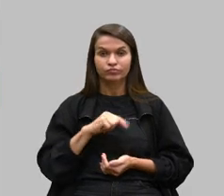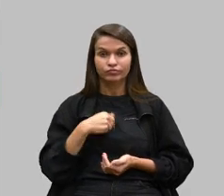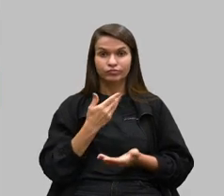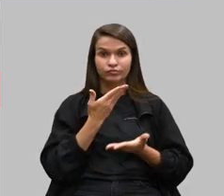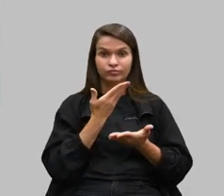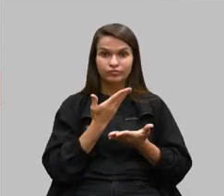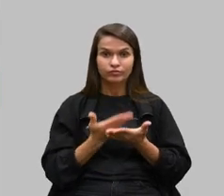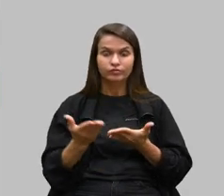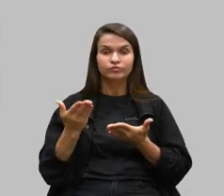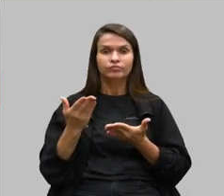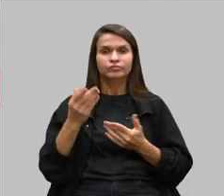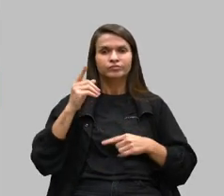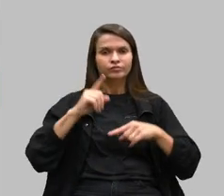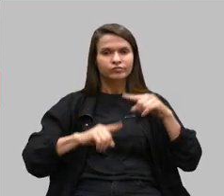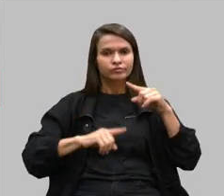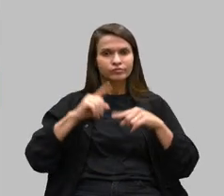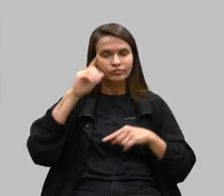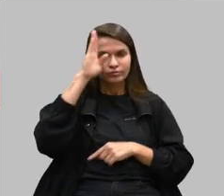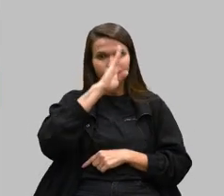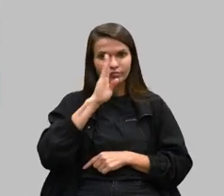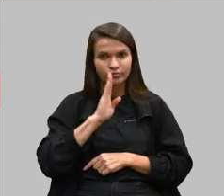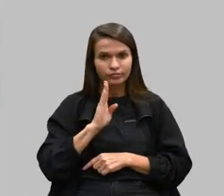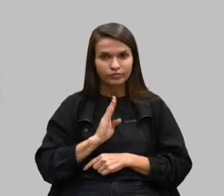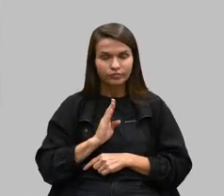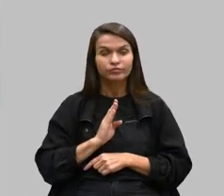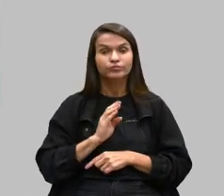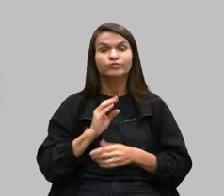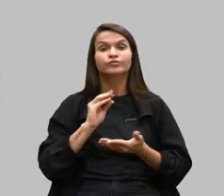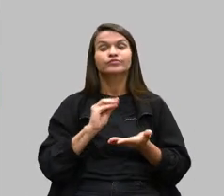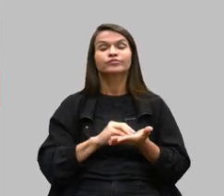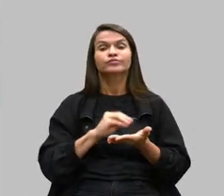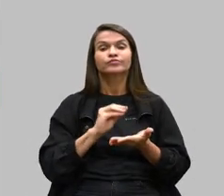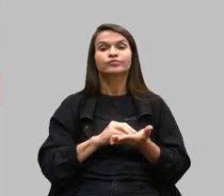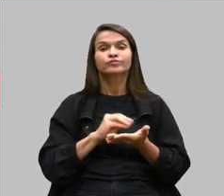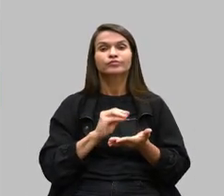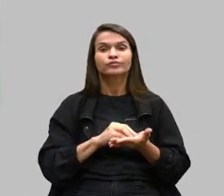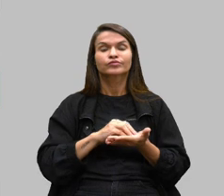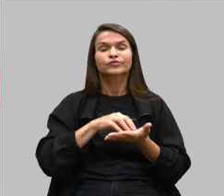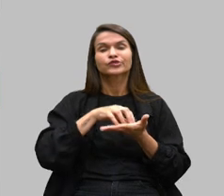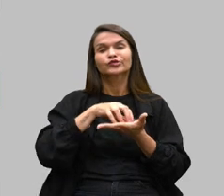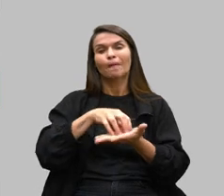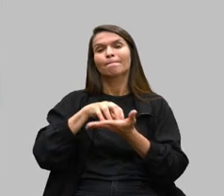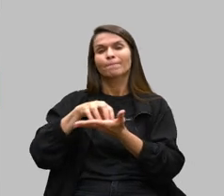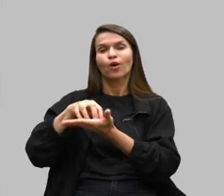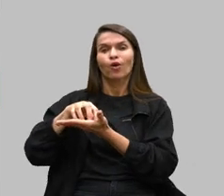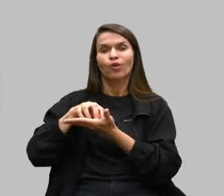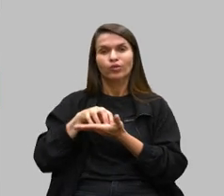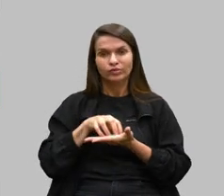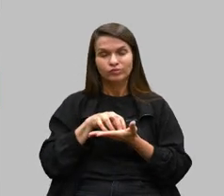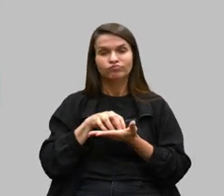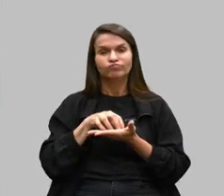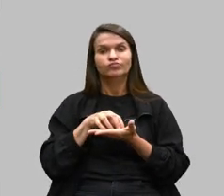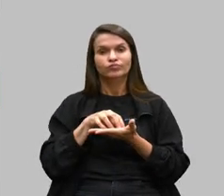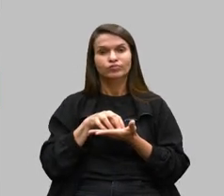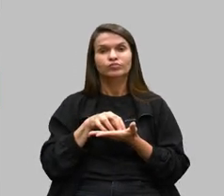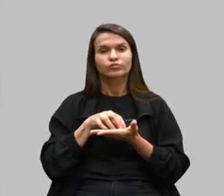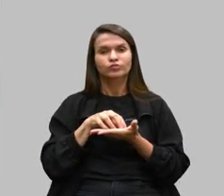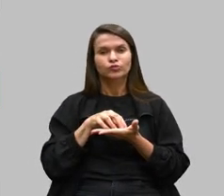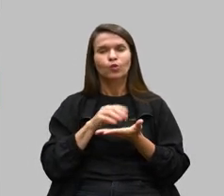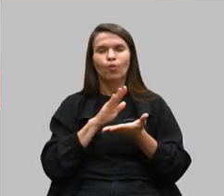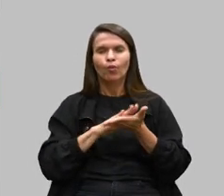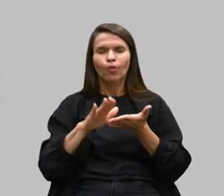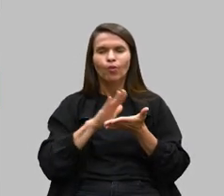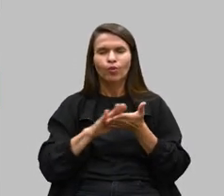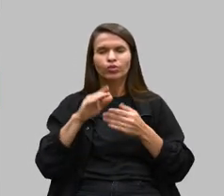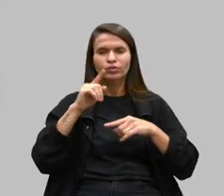né produtos brasileiros por falta de portos Então os custos dos produtos